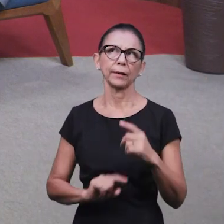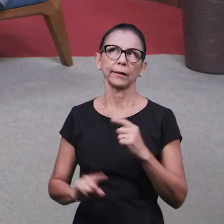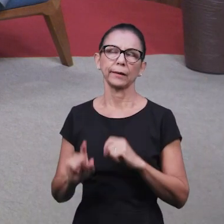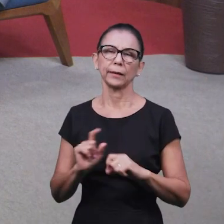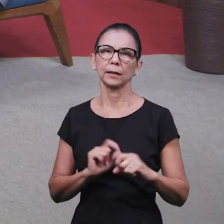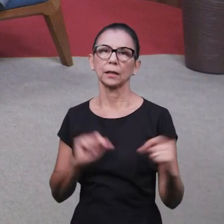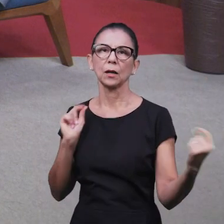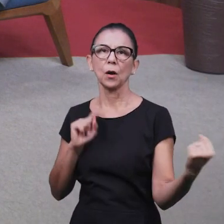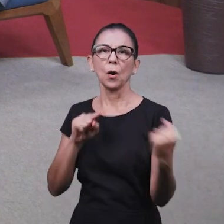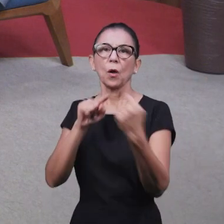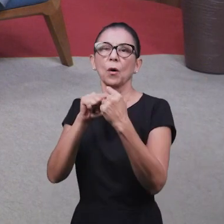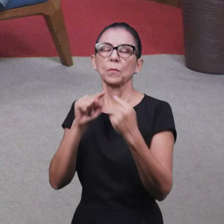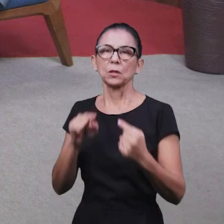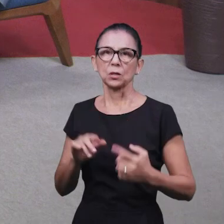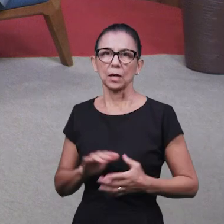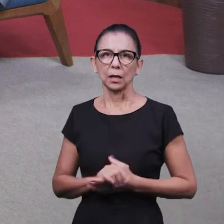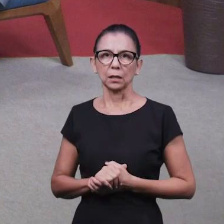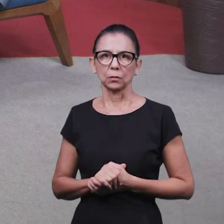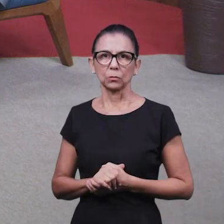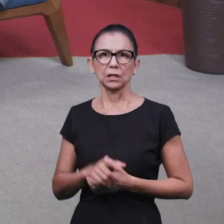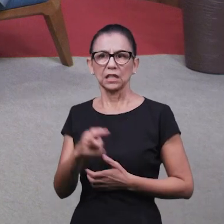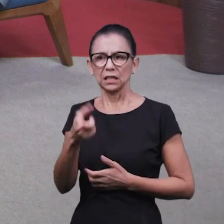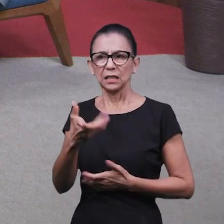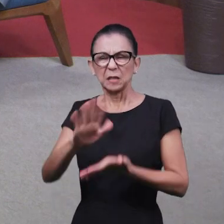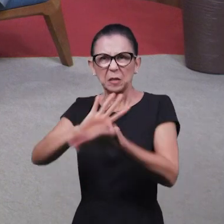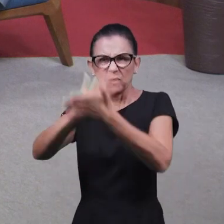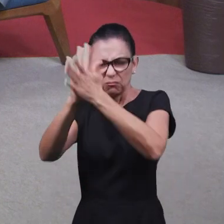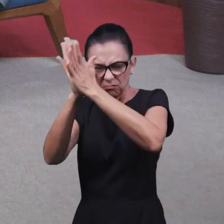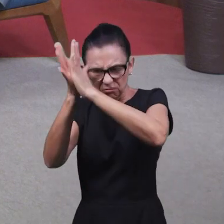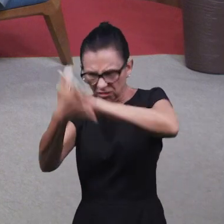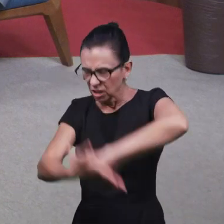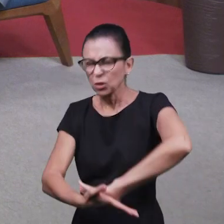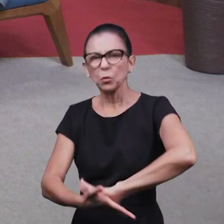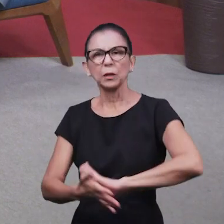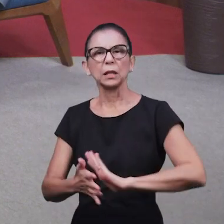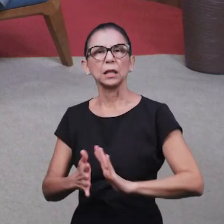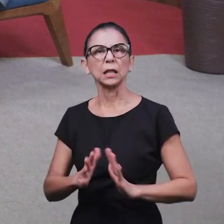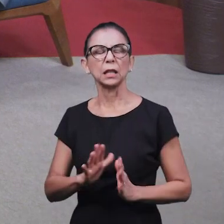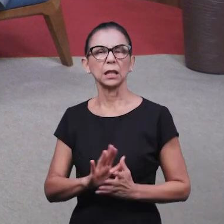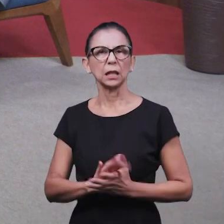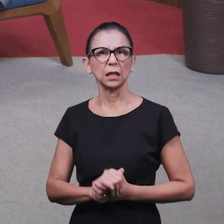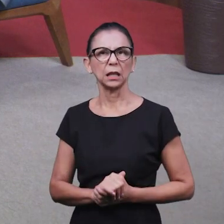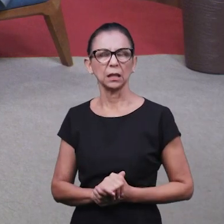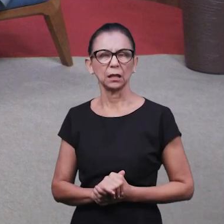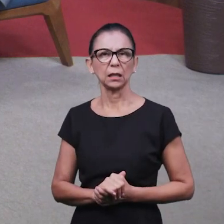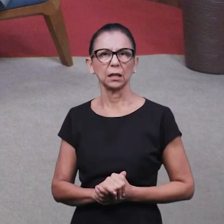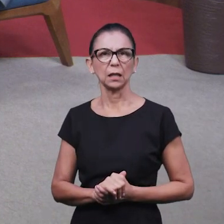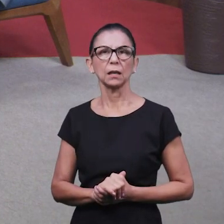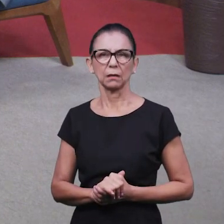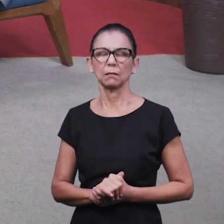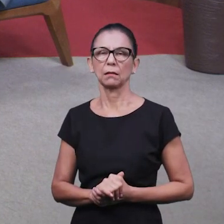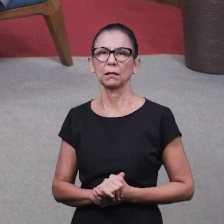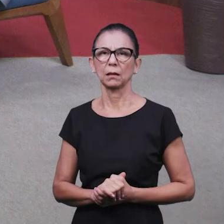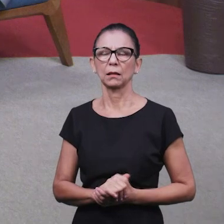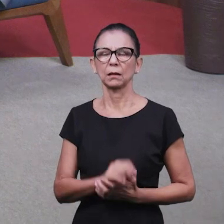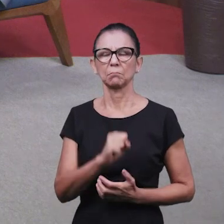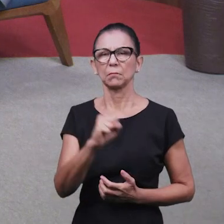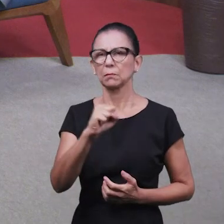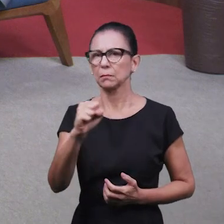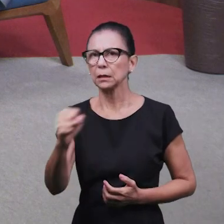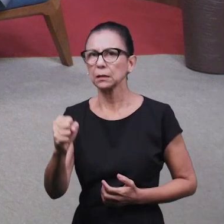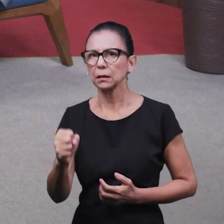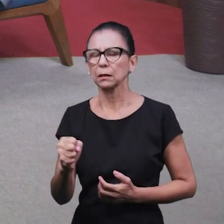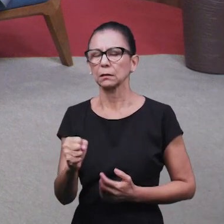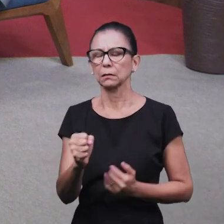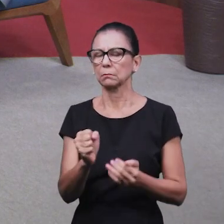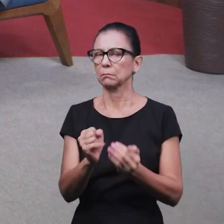objetivo de assustar Davi. Não, ele queria destruir mesmo, né? A ponto de como a gente